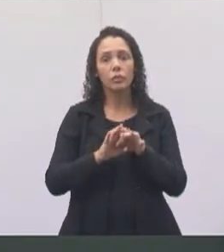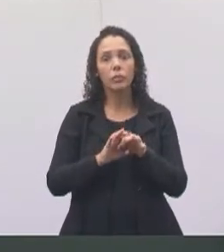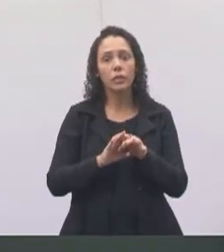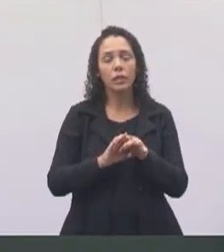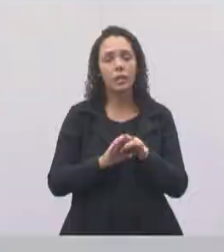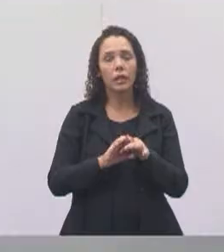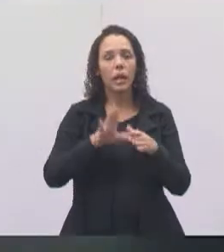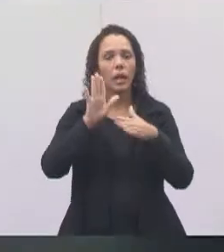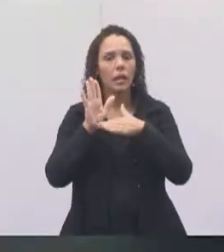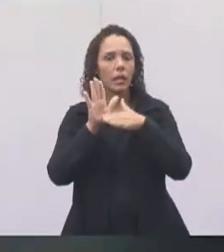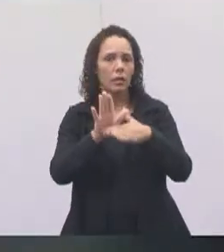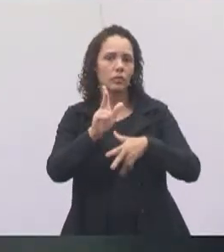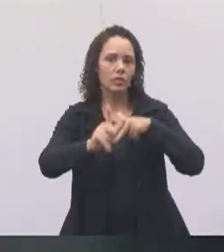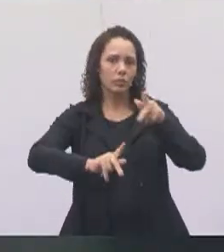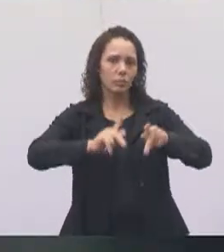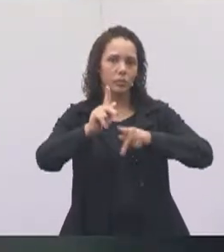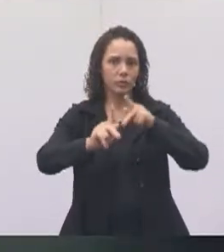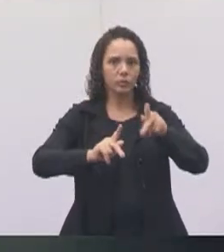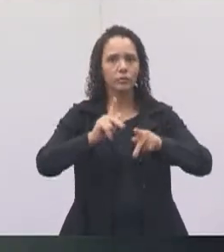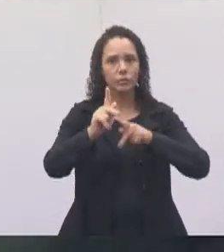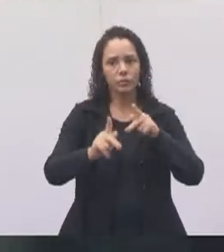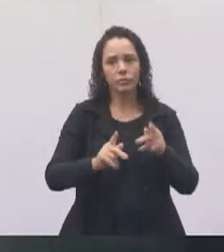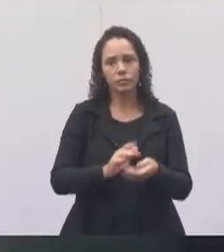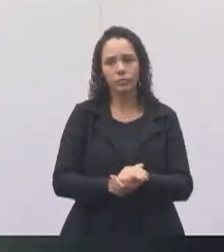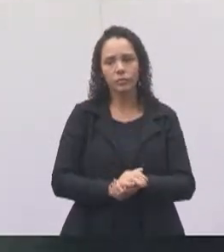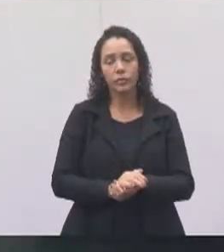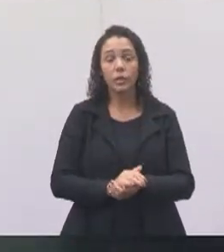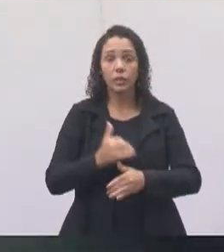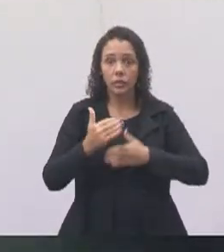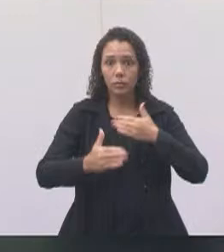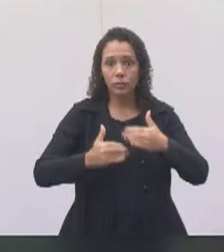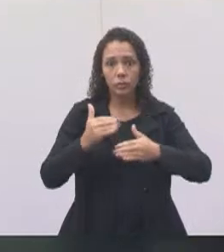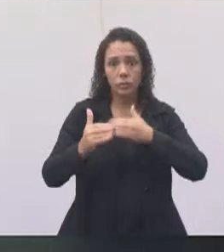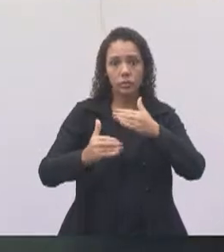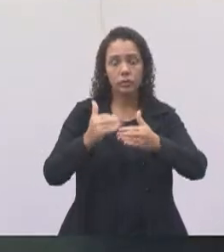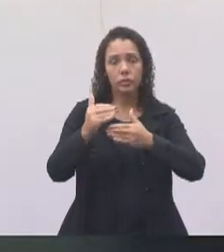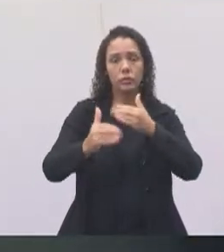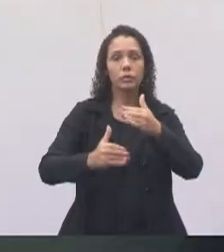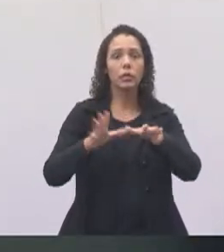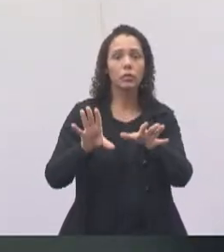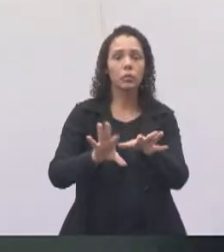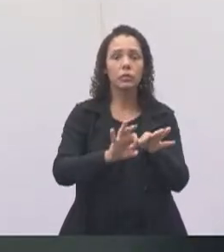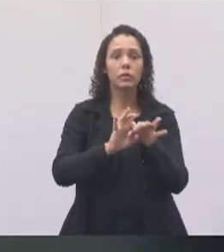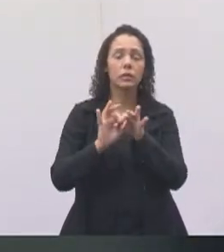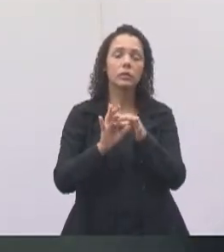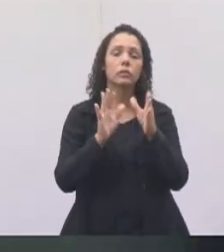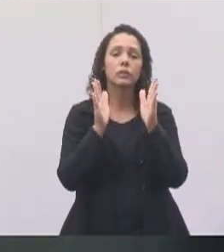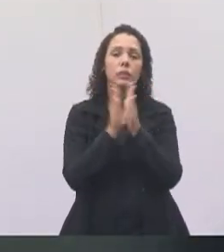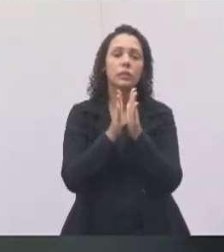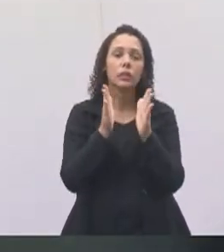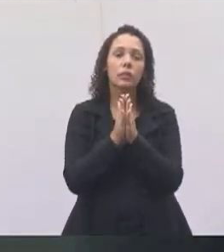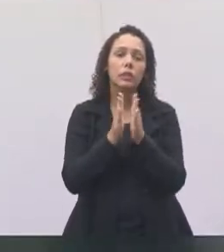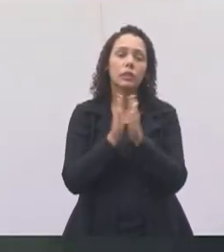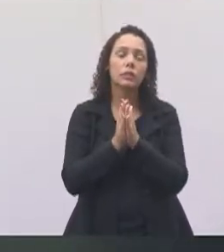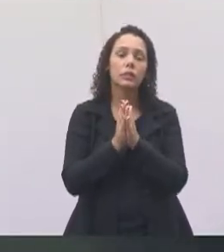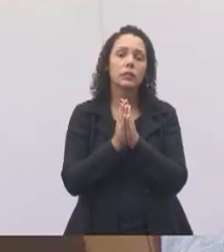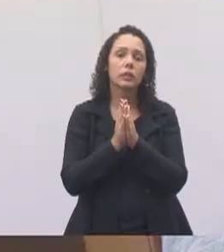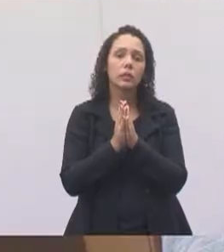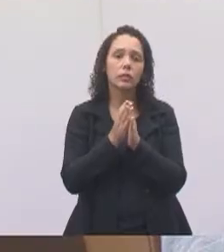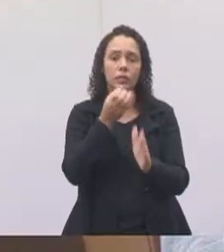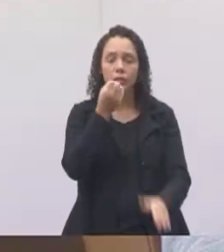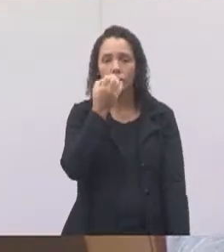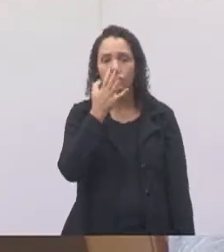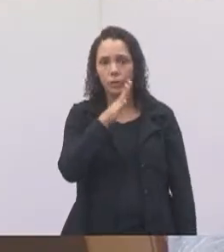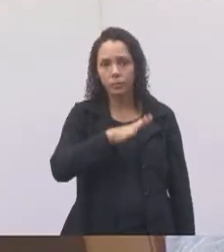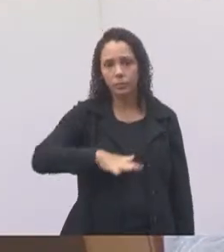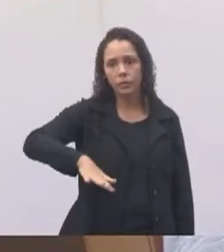ação social. E vamos nos conduzindo, irmanados na oração e no bem comum.